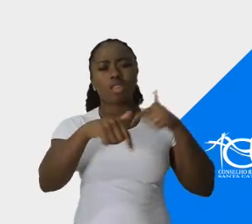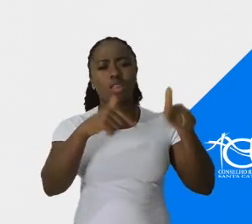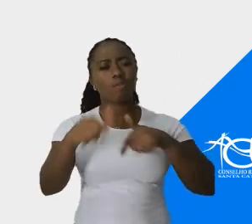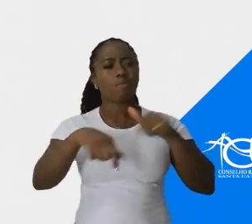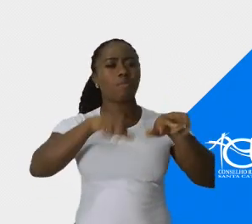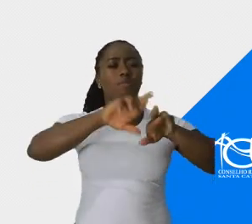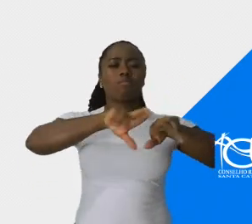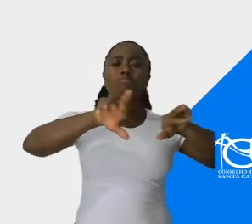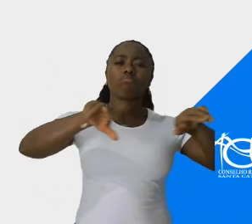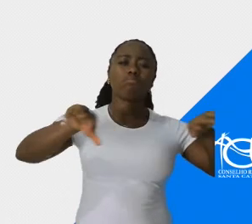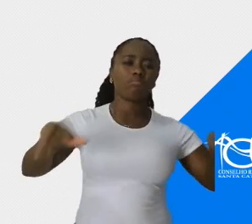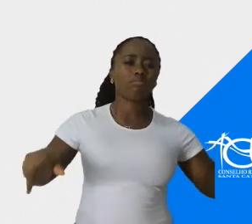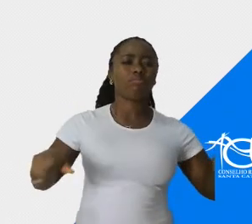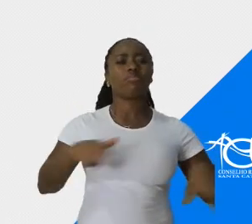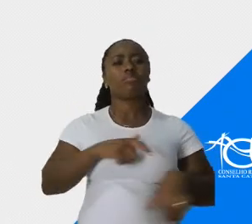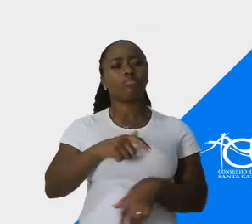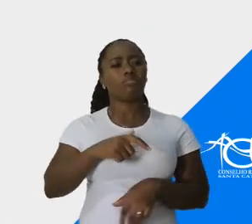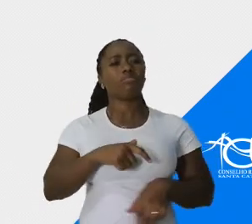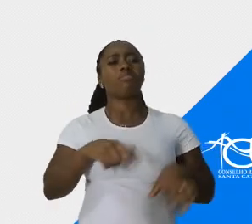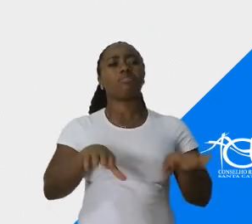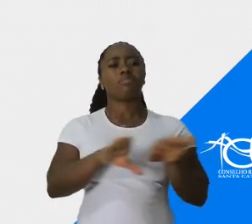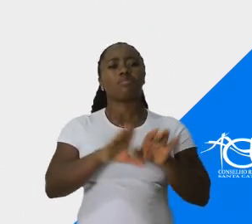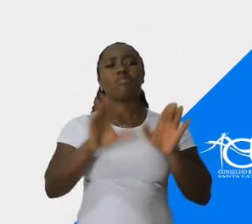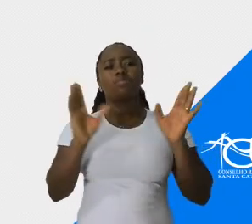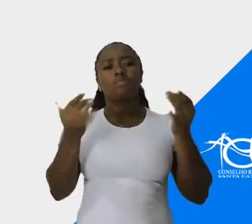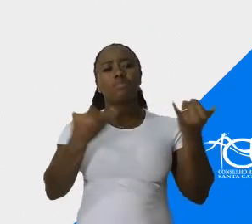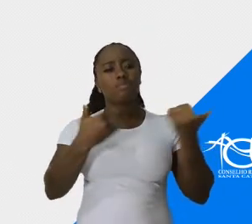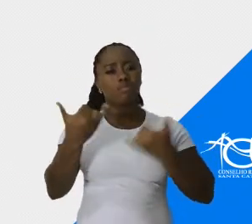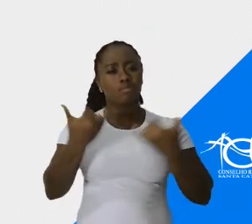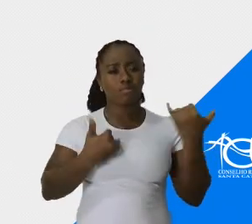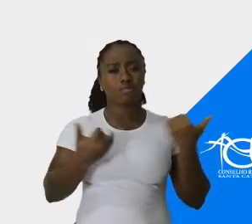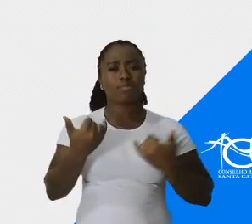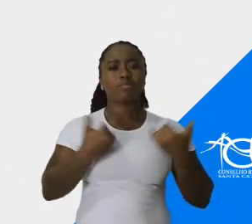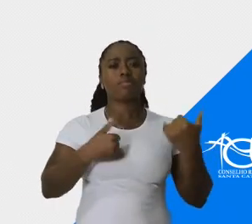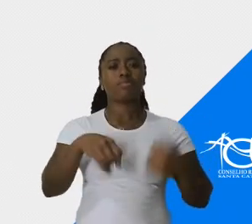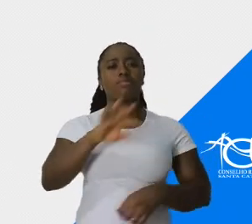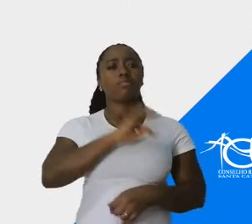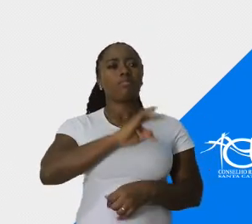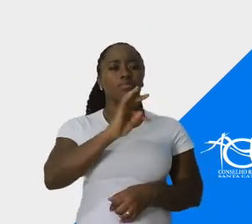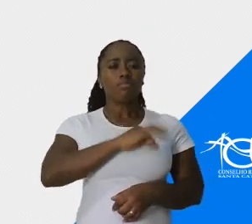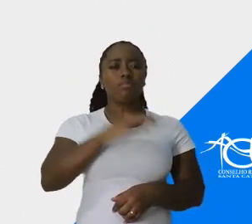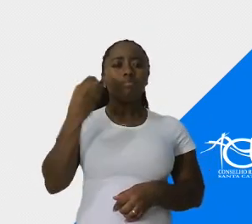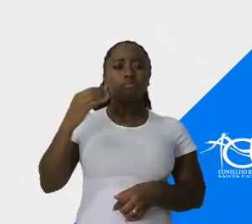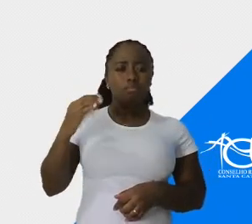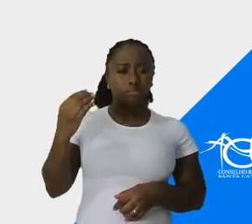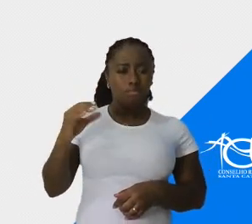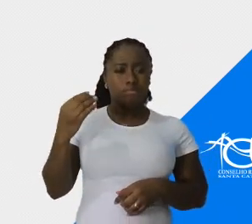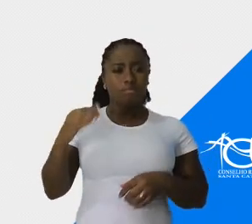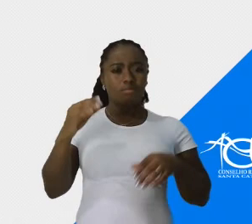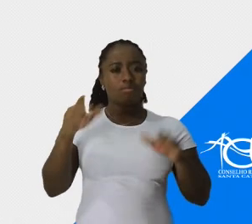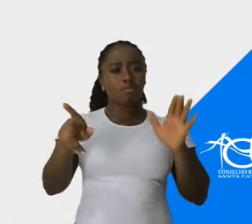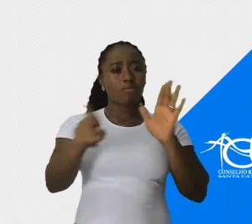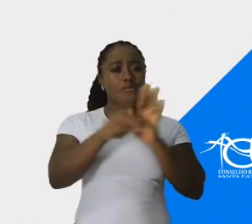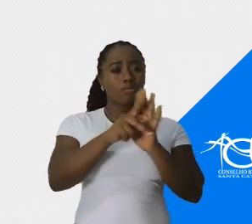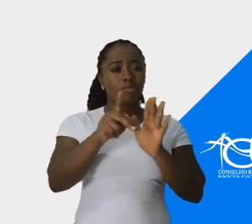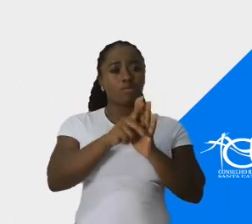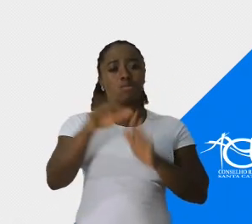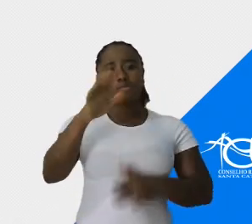muita informação técnica e científica sobre o assunto. Então, qual o papel da restrição sensorial, perceptiva,